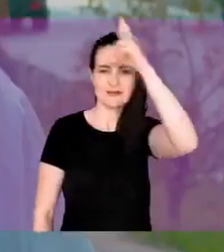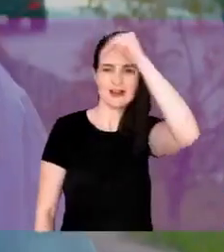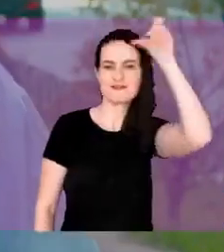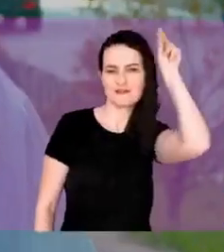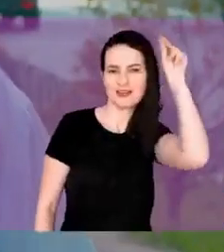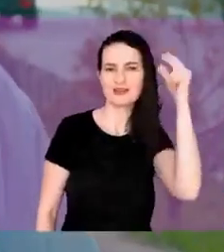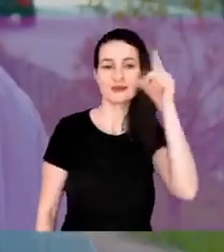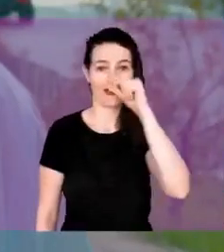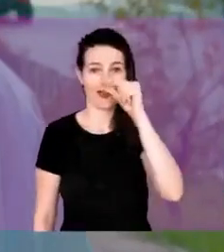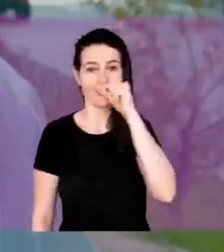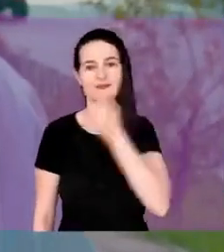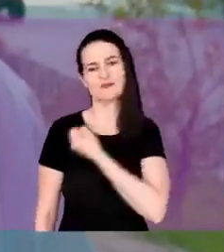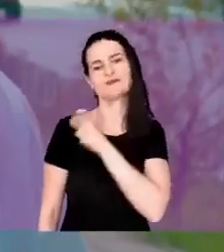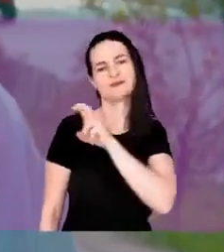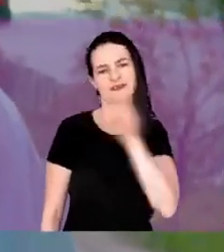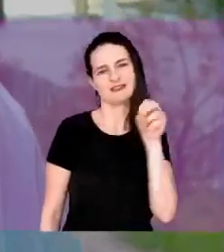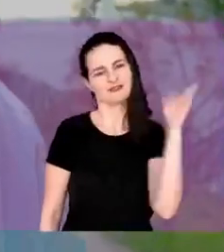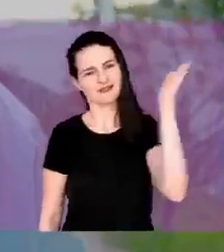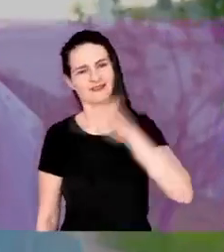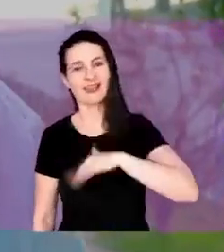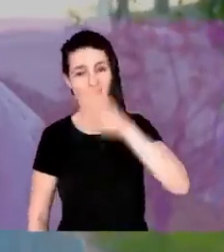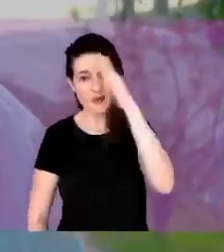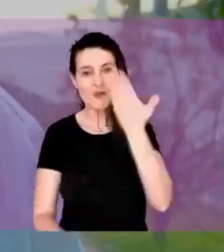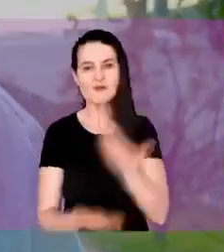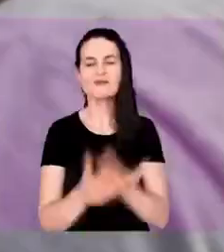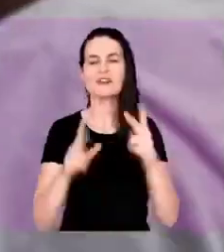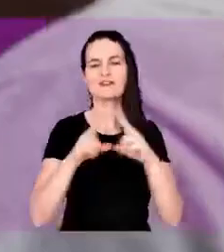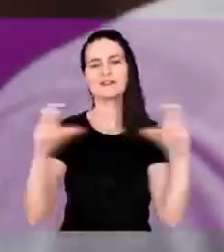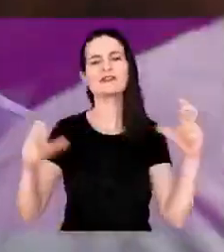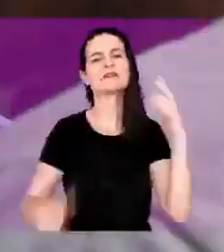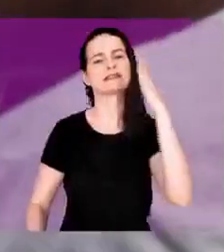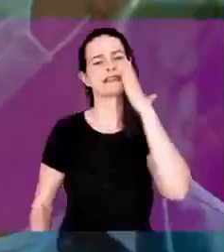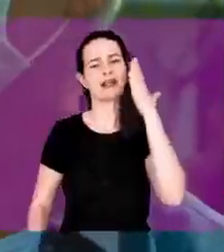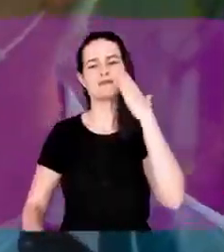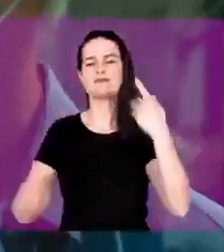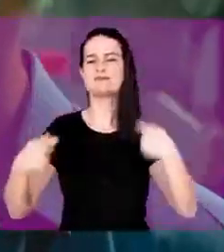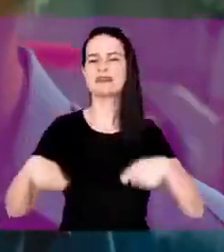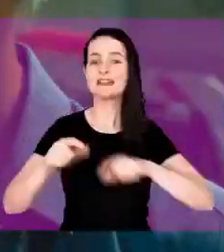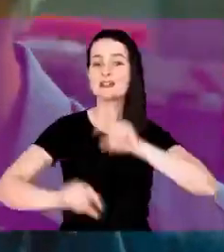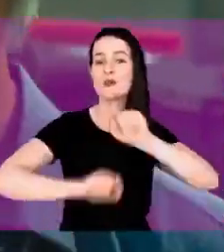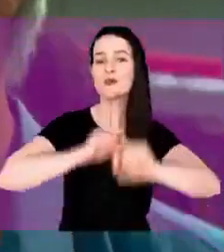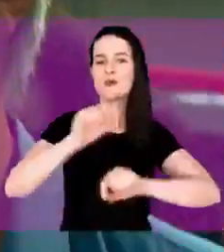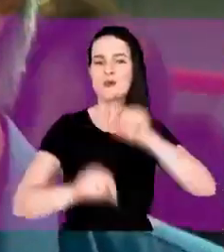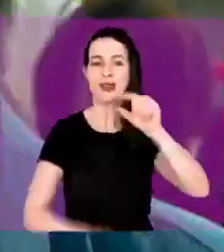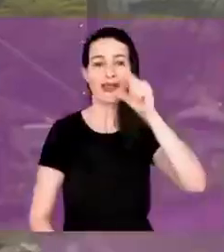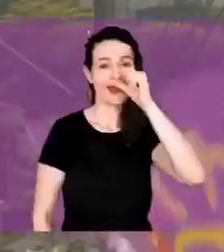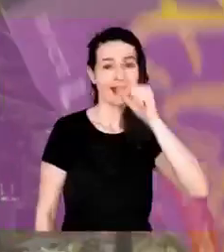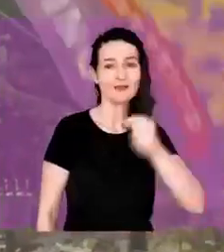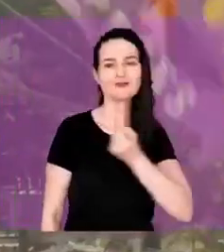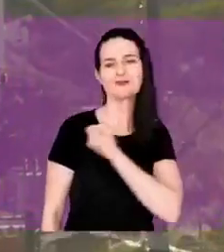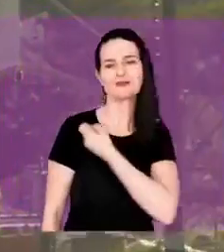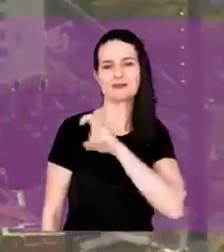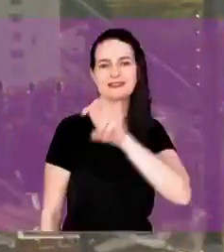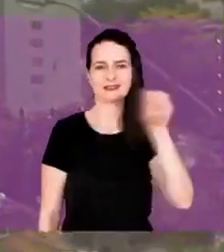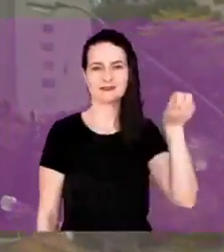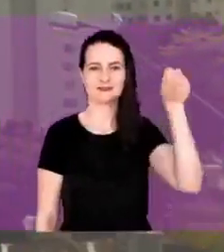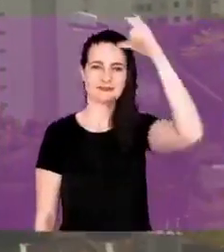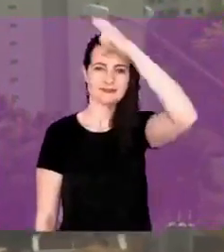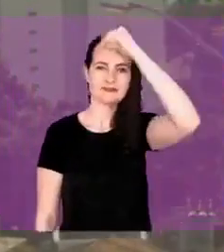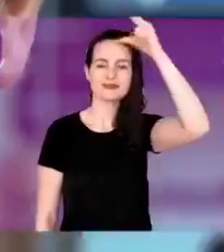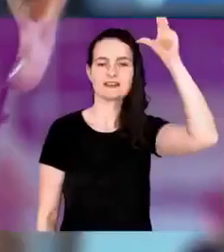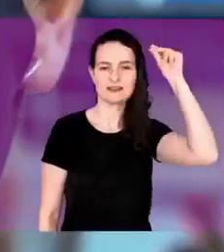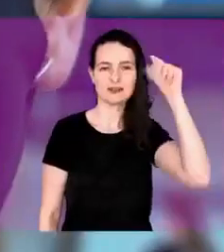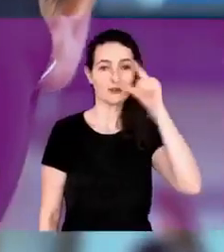provocados pelos erros cometidos por esse governo municipal. Feito é o som 50, vem na boa, não